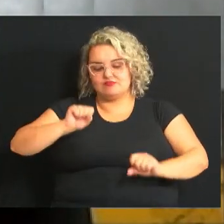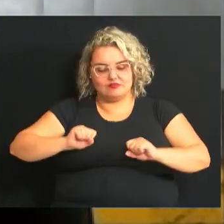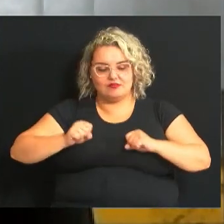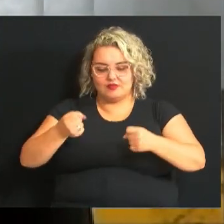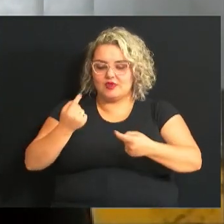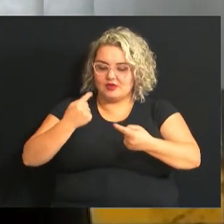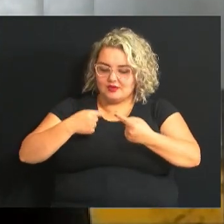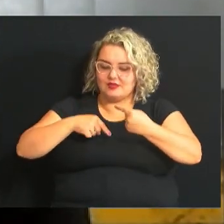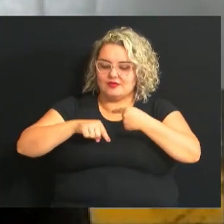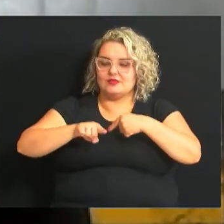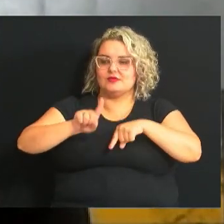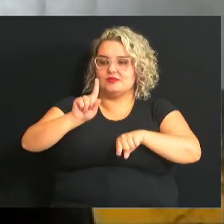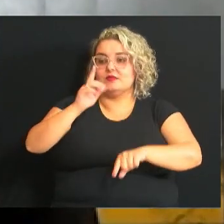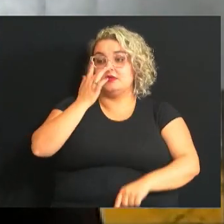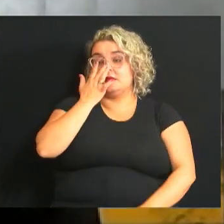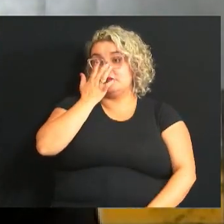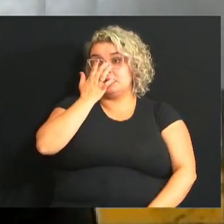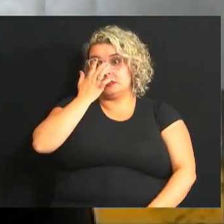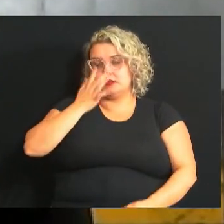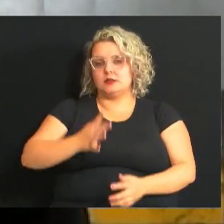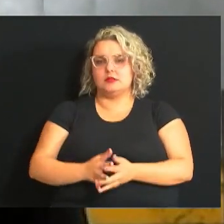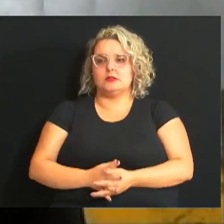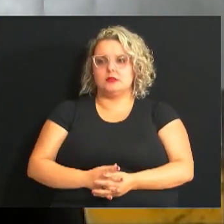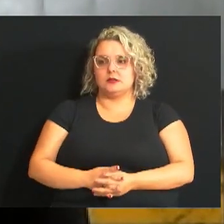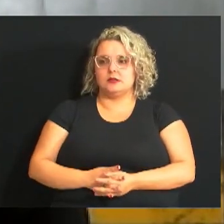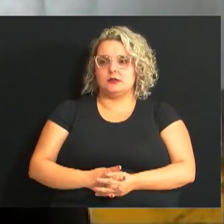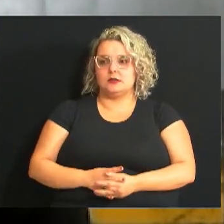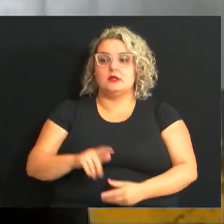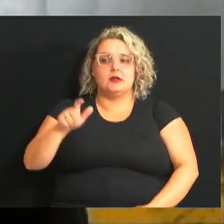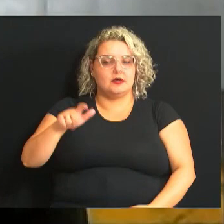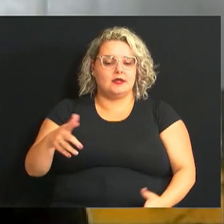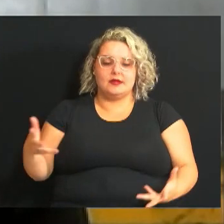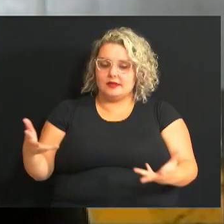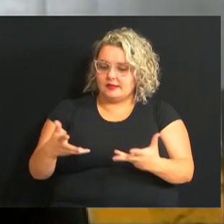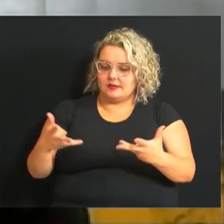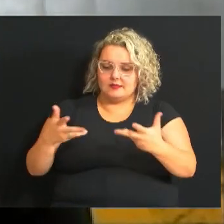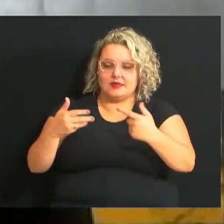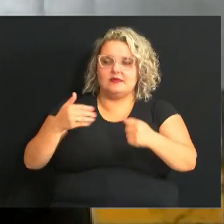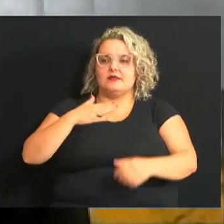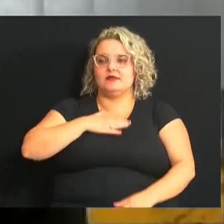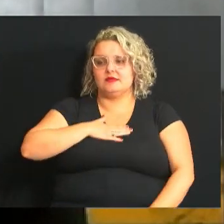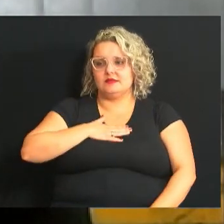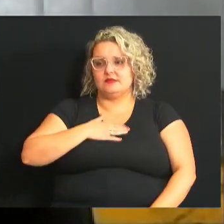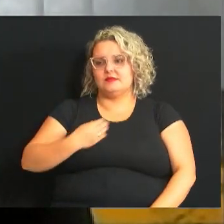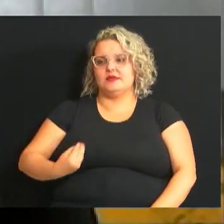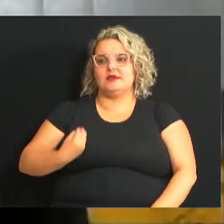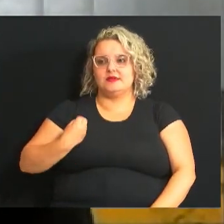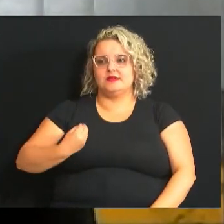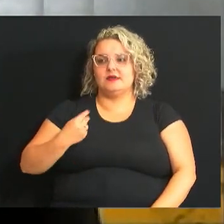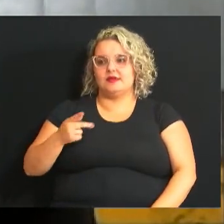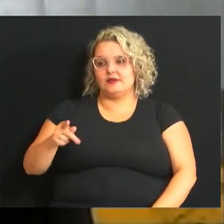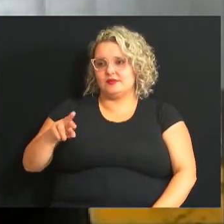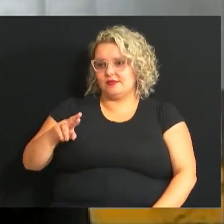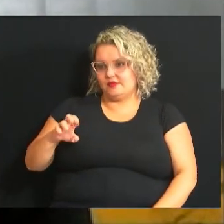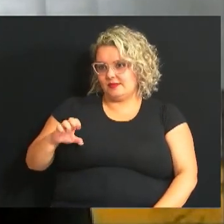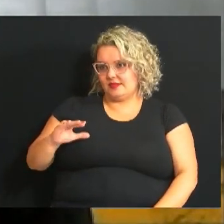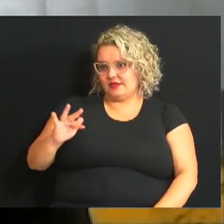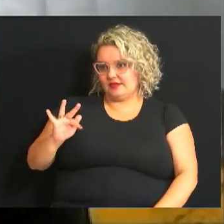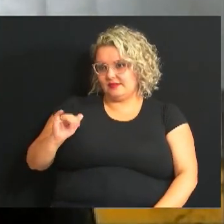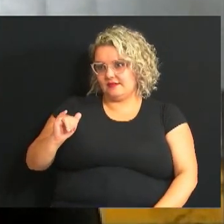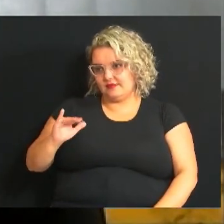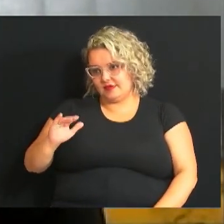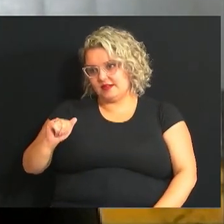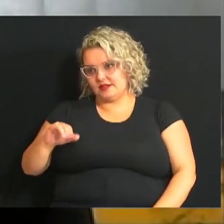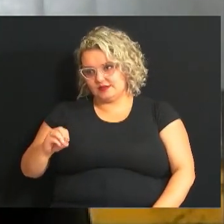né? E ele é uma grande inspiração na minha vida. E aí ver ele no prefácio mostrou que o livro assim ele